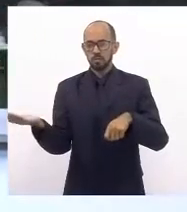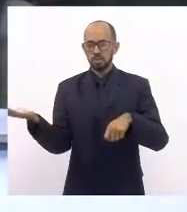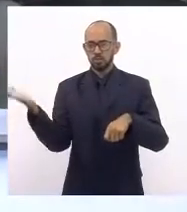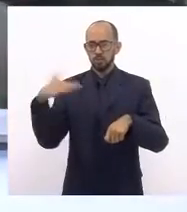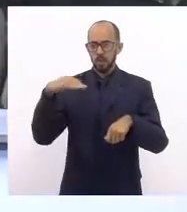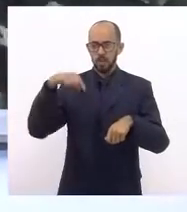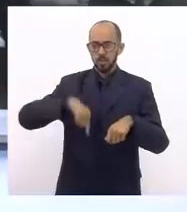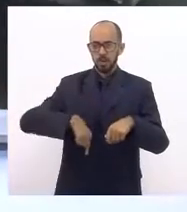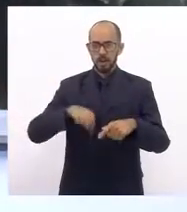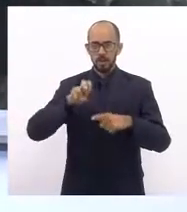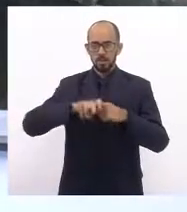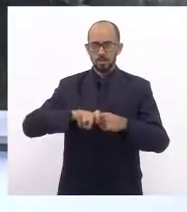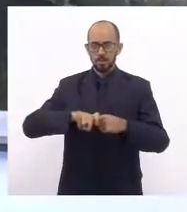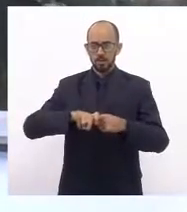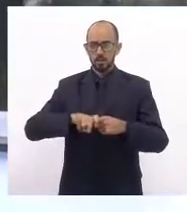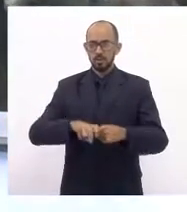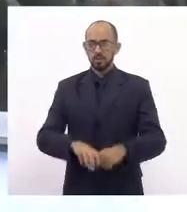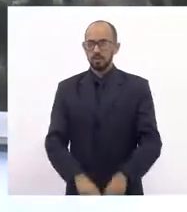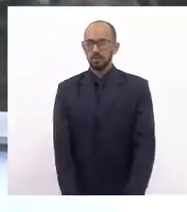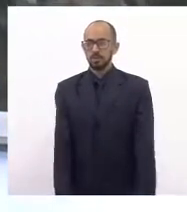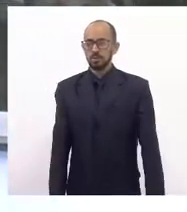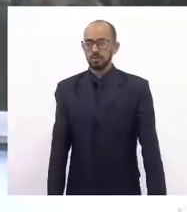se sentar.